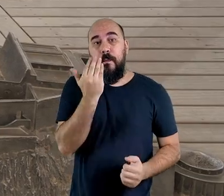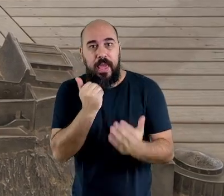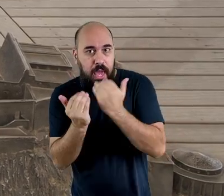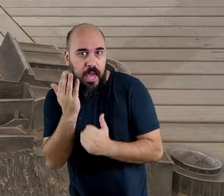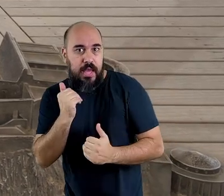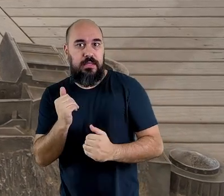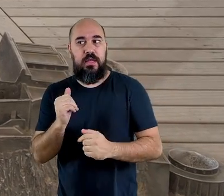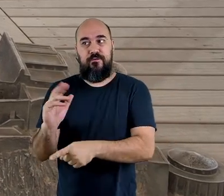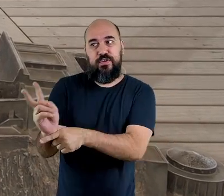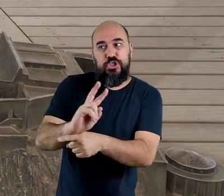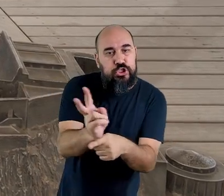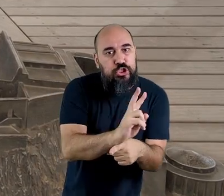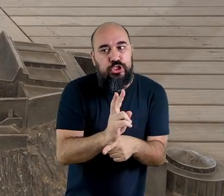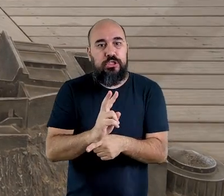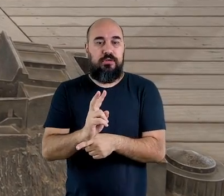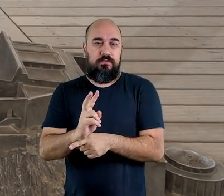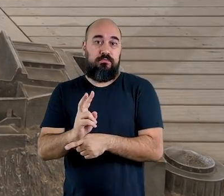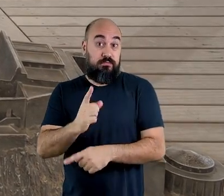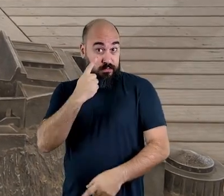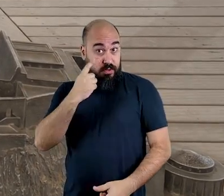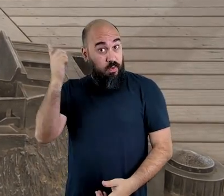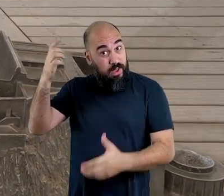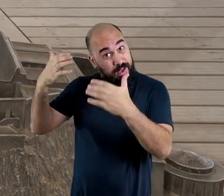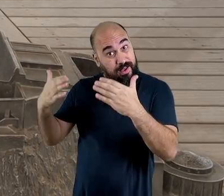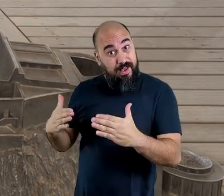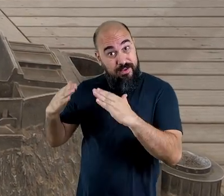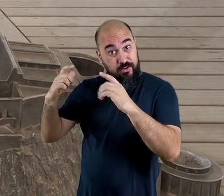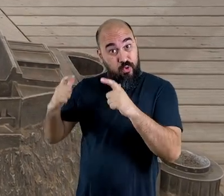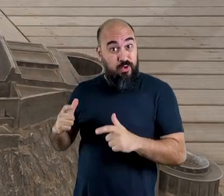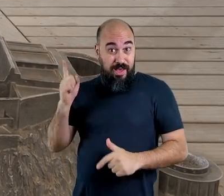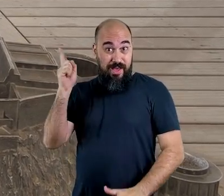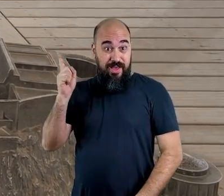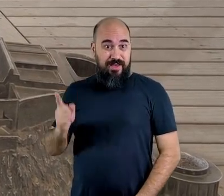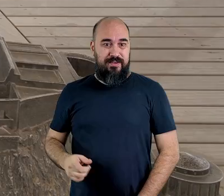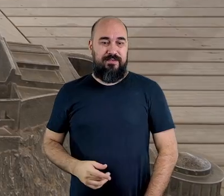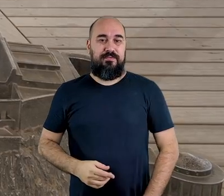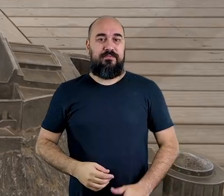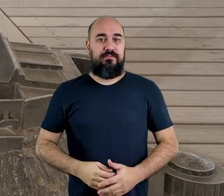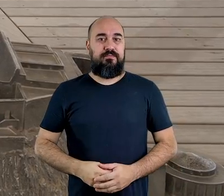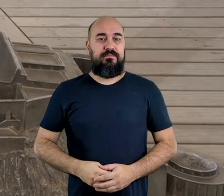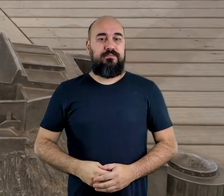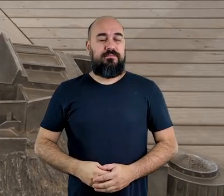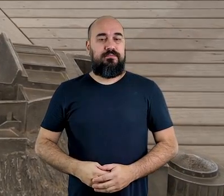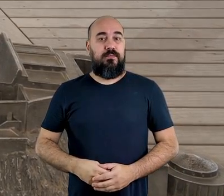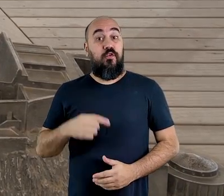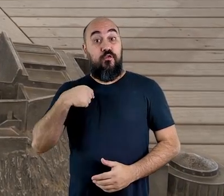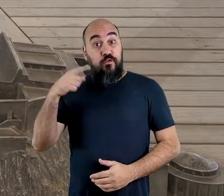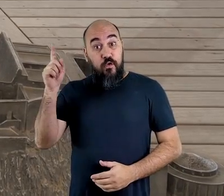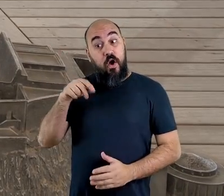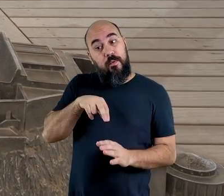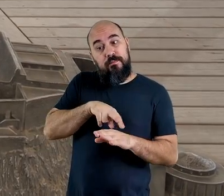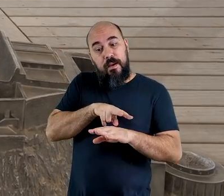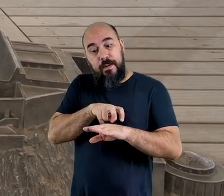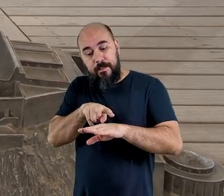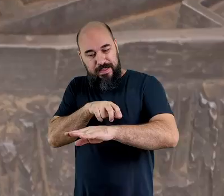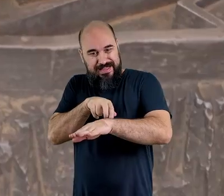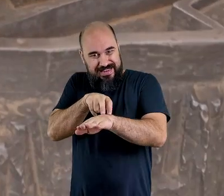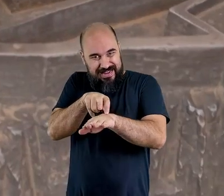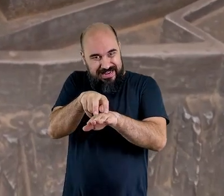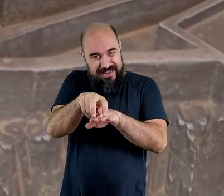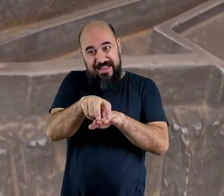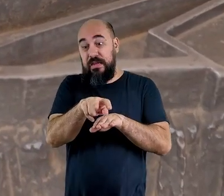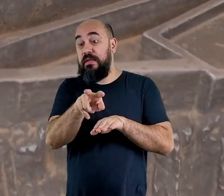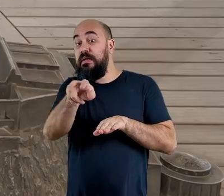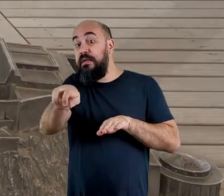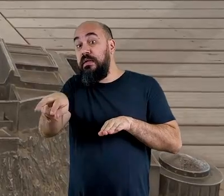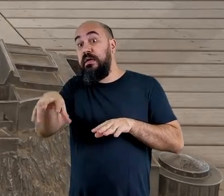eles vinham aqui para Massada. Então nós passamos da casa do comandante, saímos, subimos e estamos justamente nessa área.